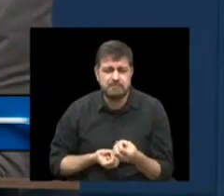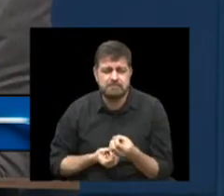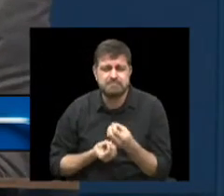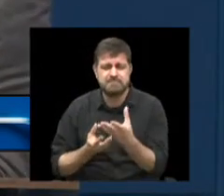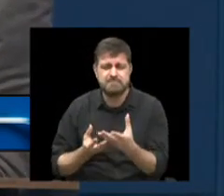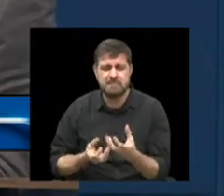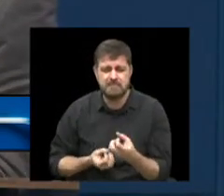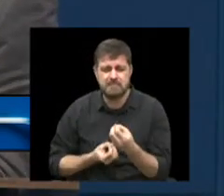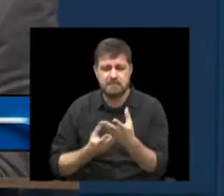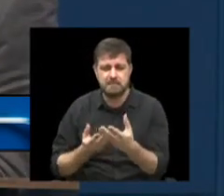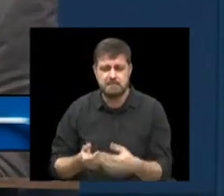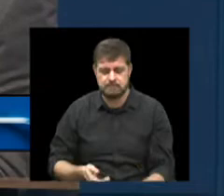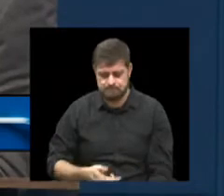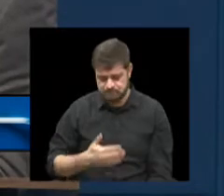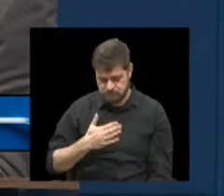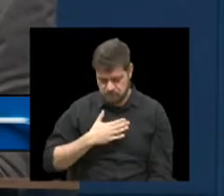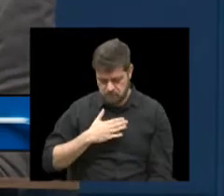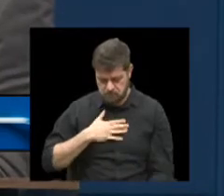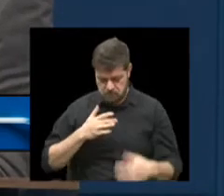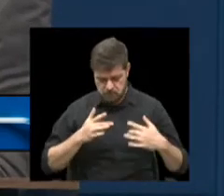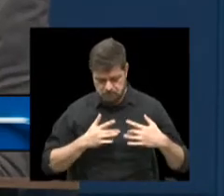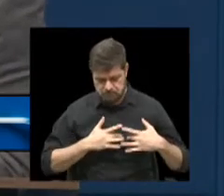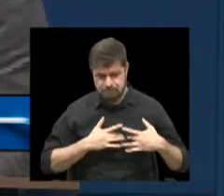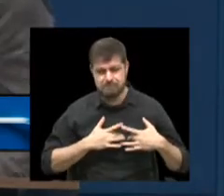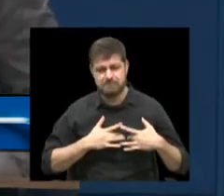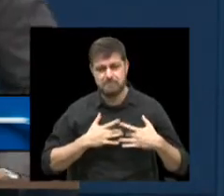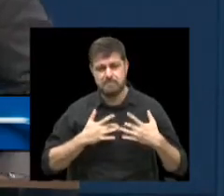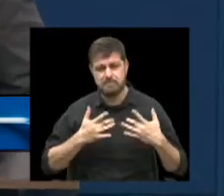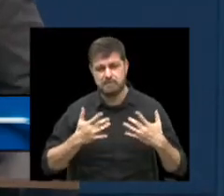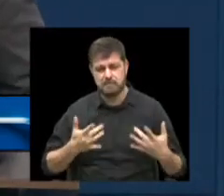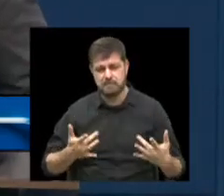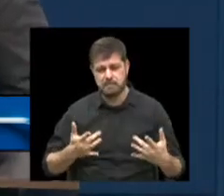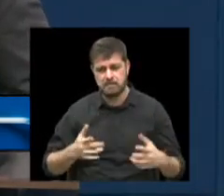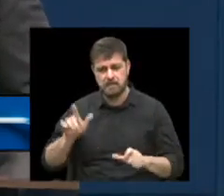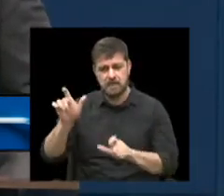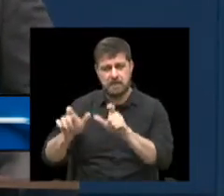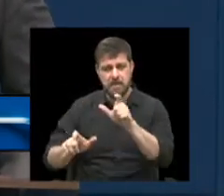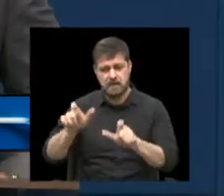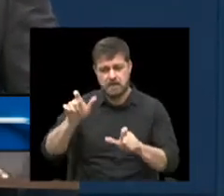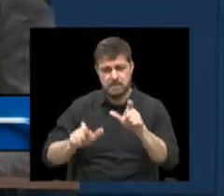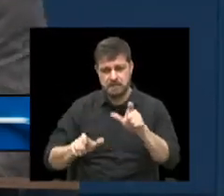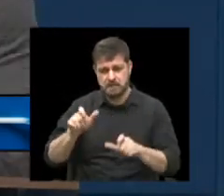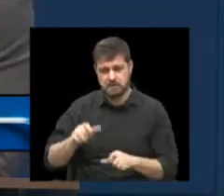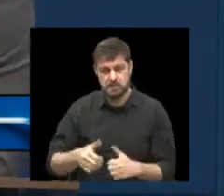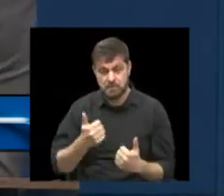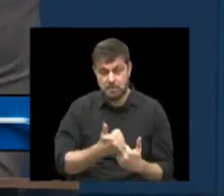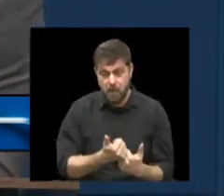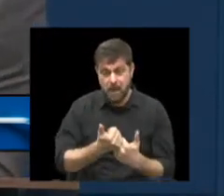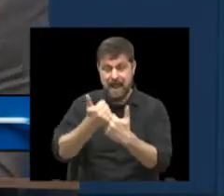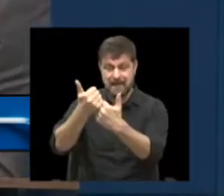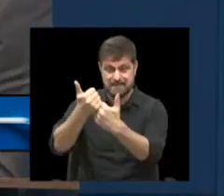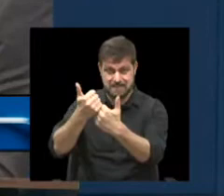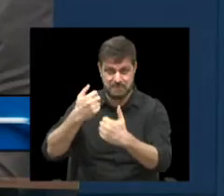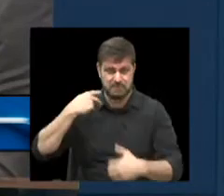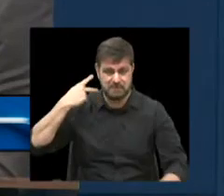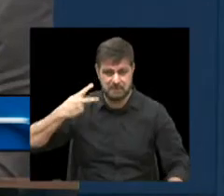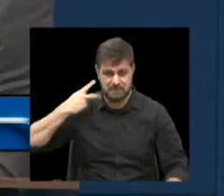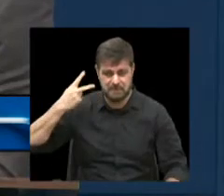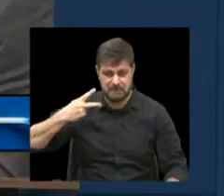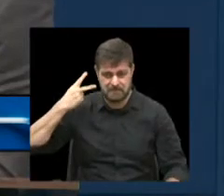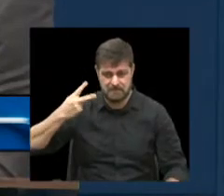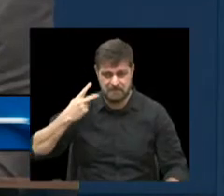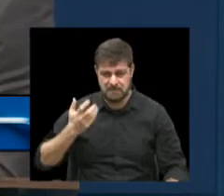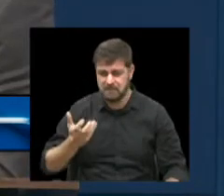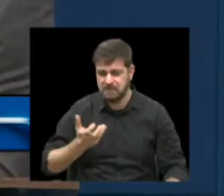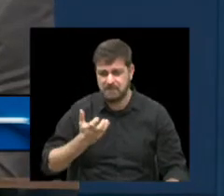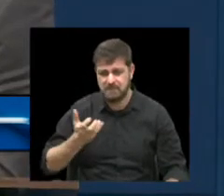a minha solidariedade a todos os assessores de vereadores dessa casa. Queria deixar